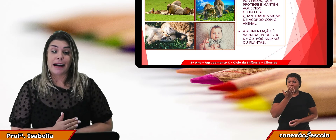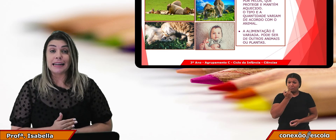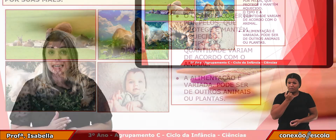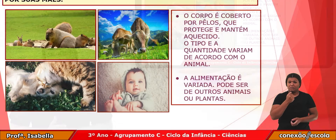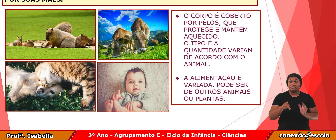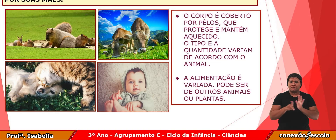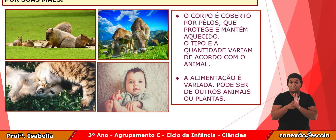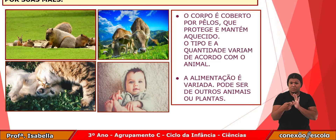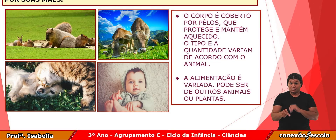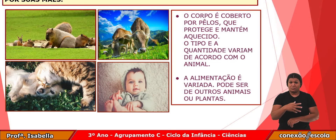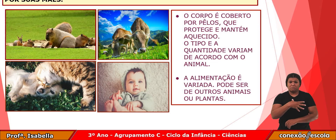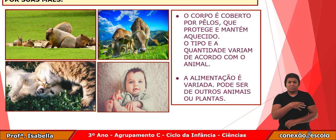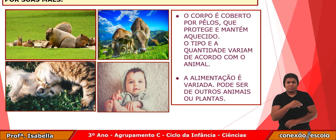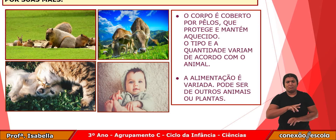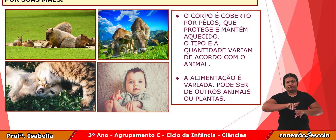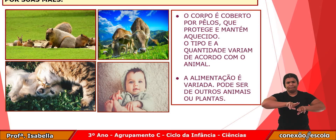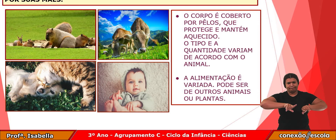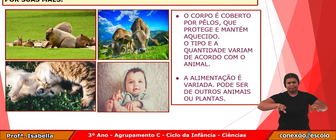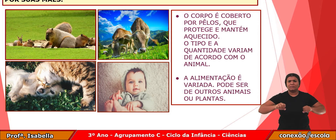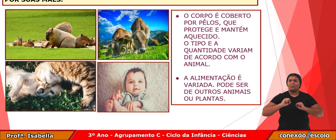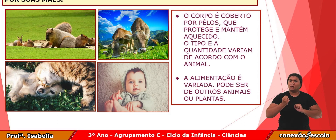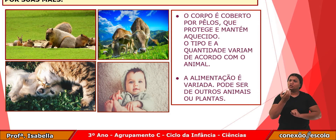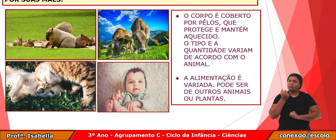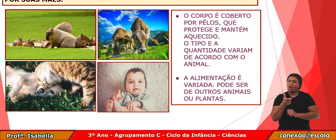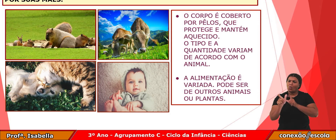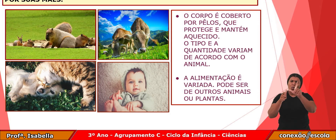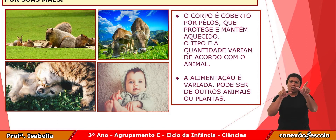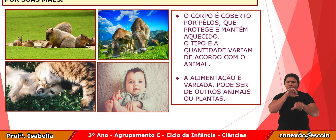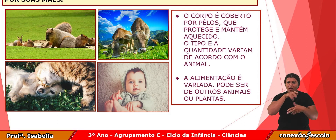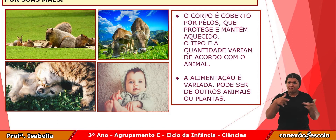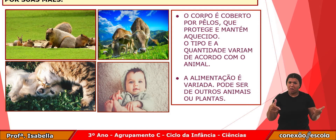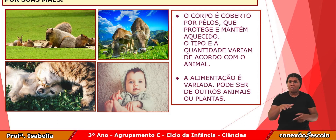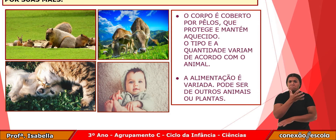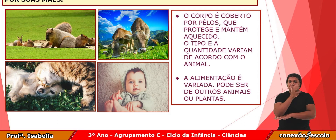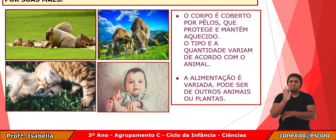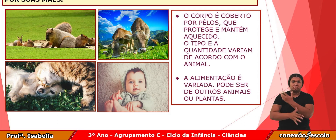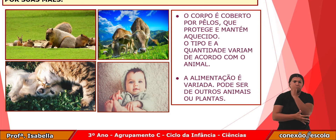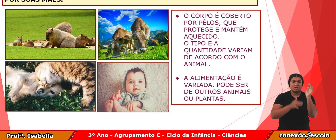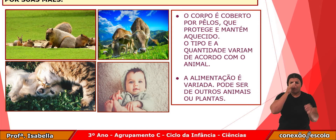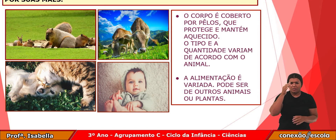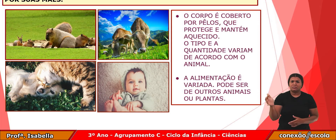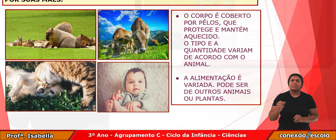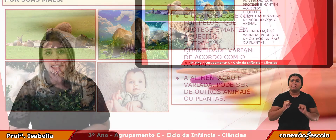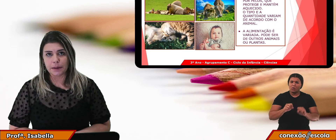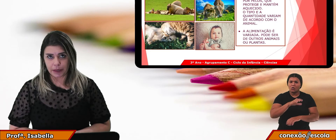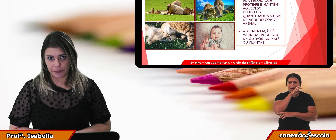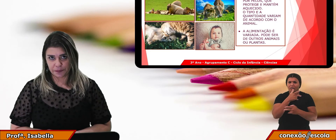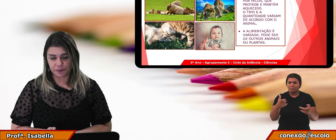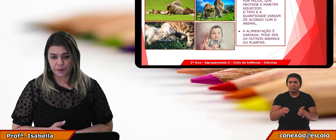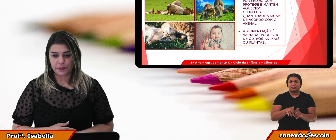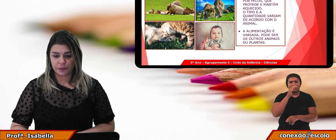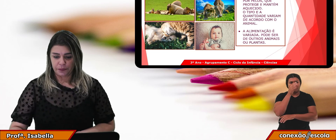é variada. Pode ser de outros animais, de plantas, podem ser de animais e plantas